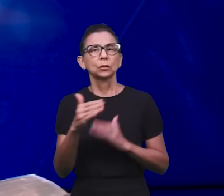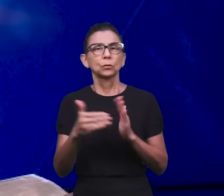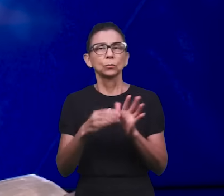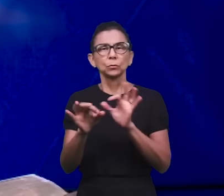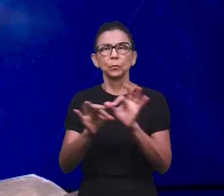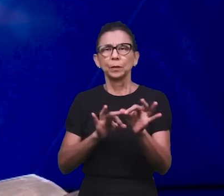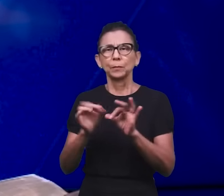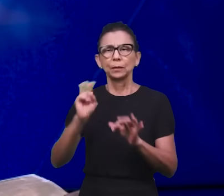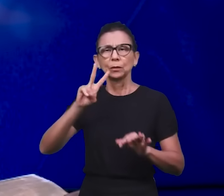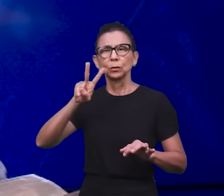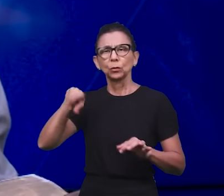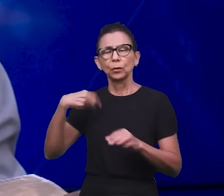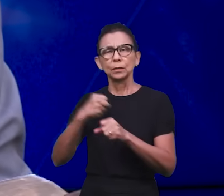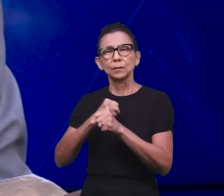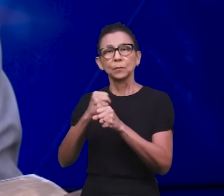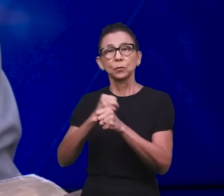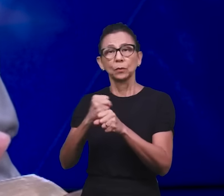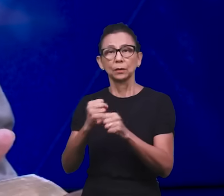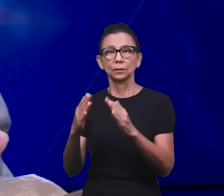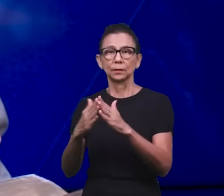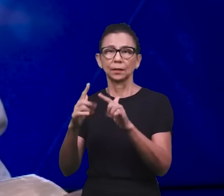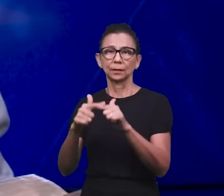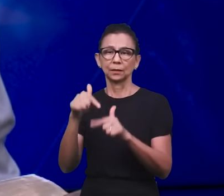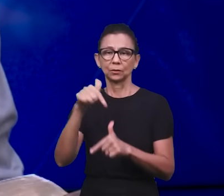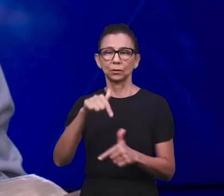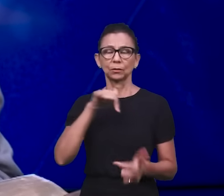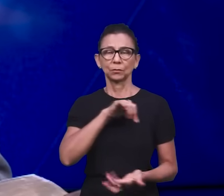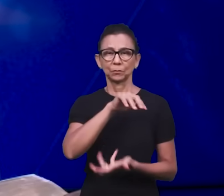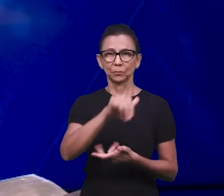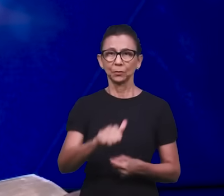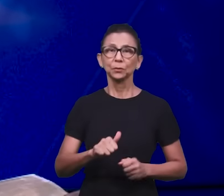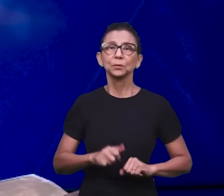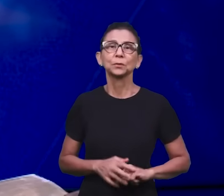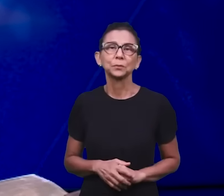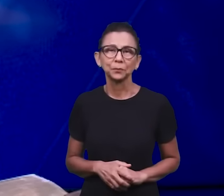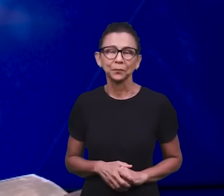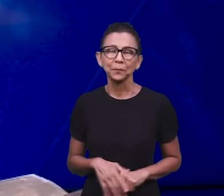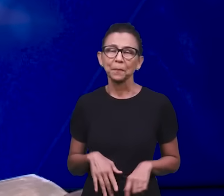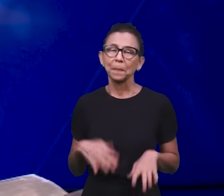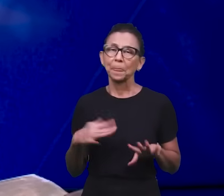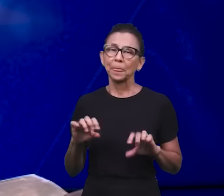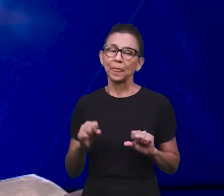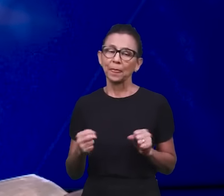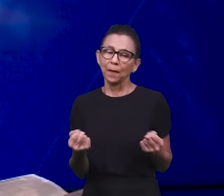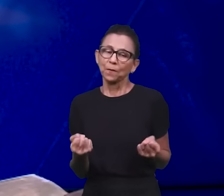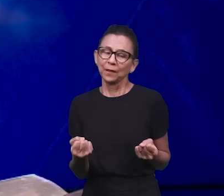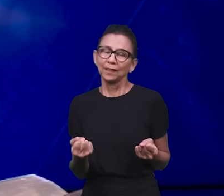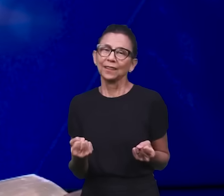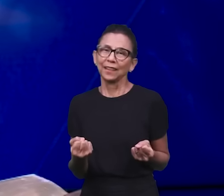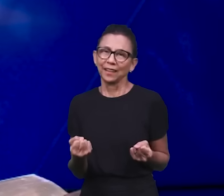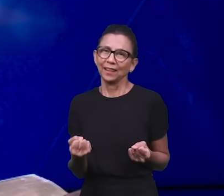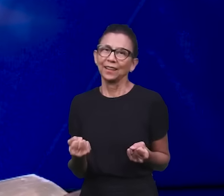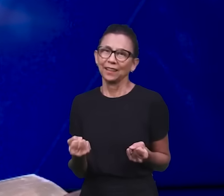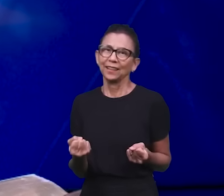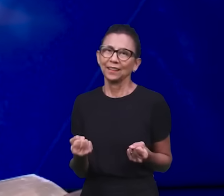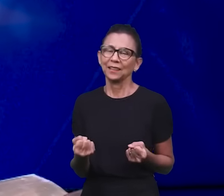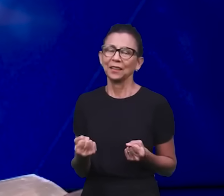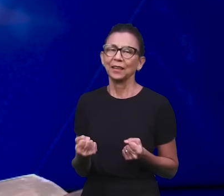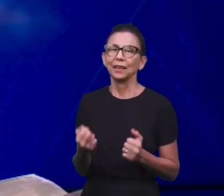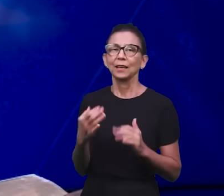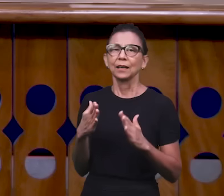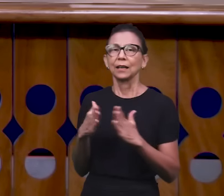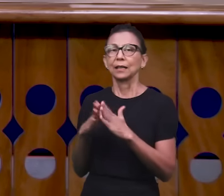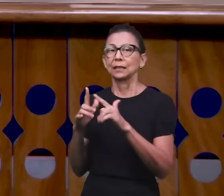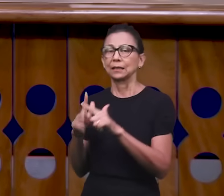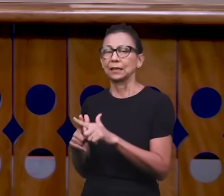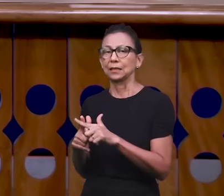plantado no decorrer desses 2000 anos de existência da igreja. Mas agora é necessário proteger o campo por causa dos frutos